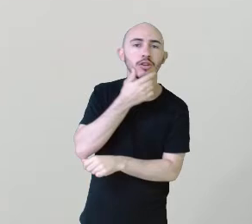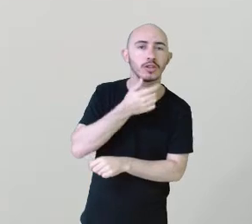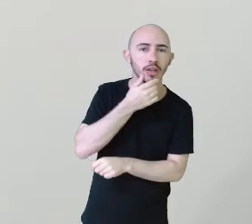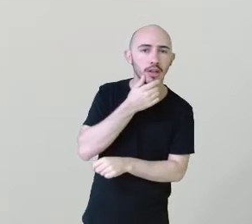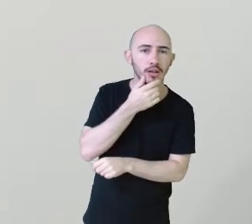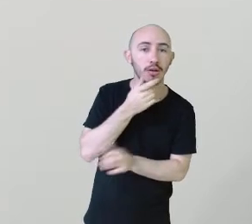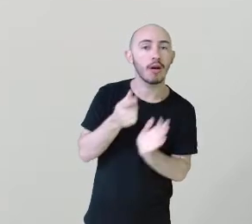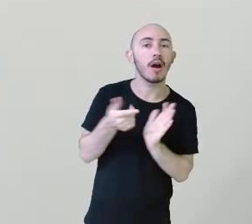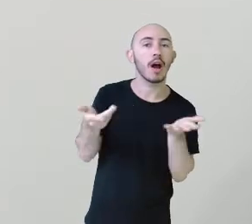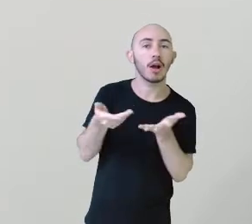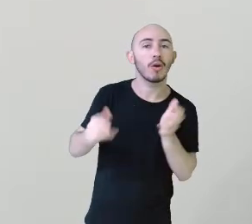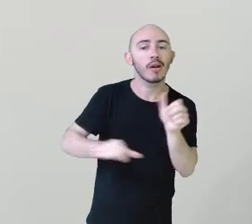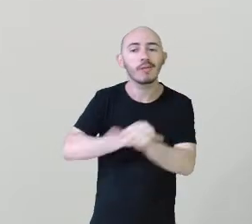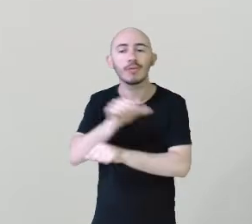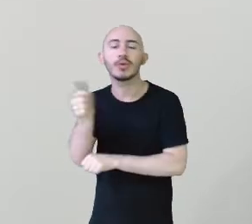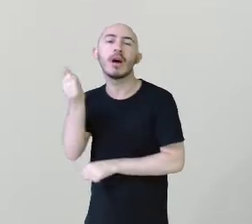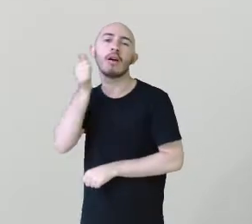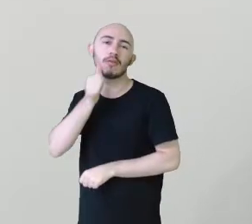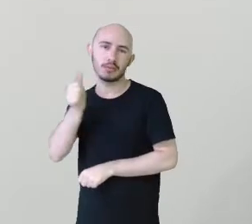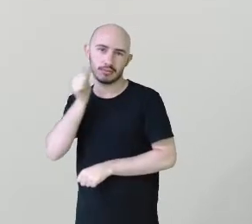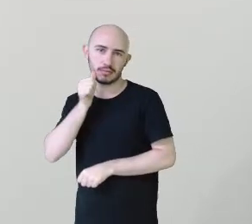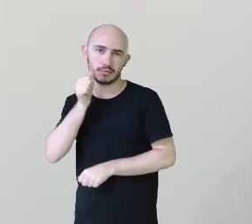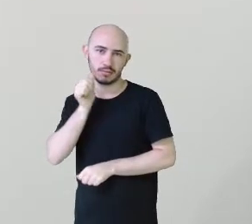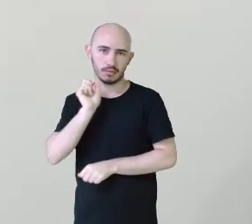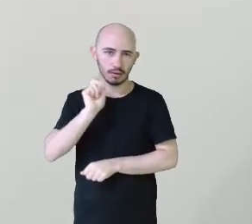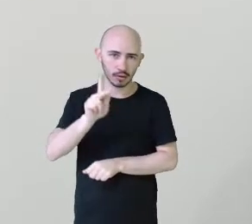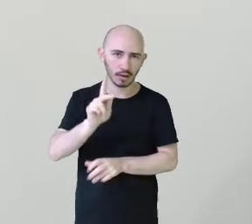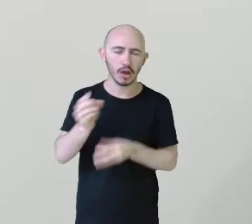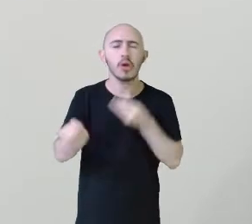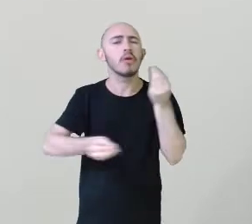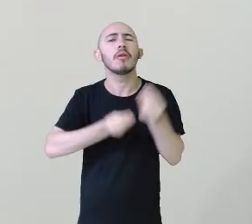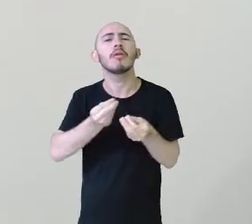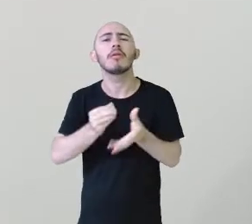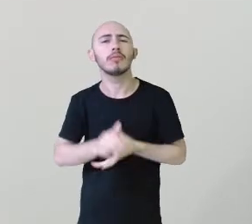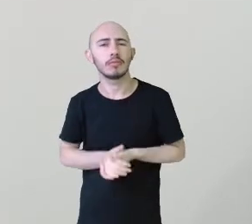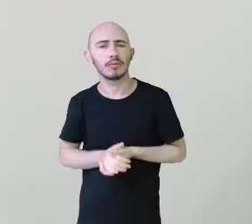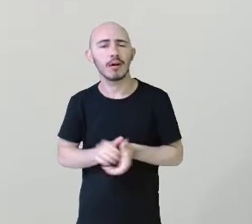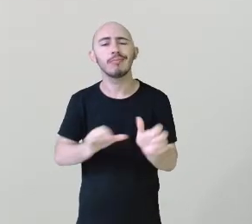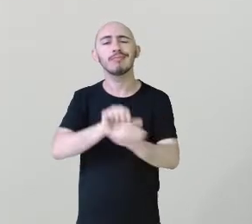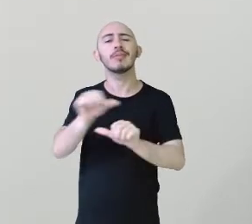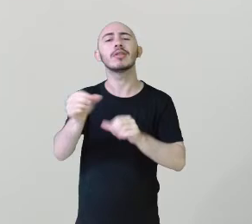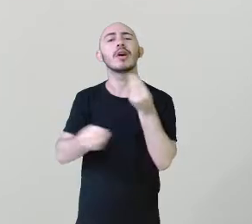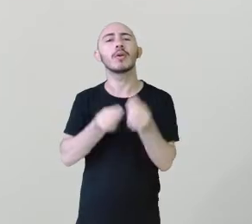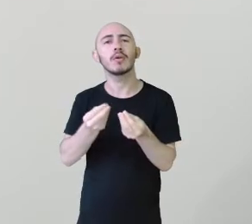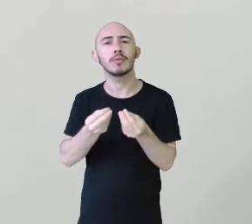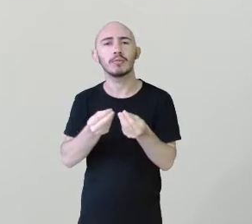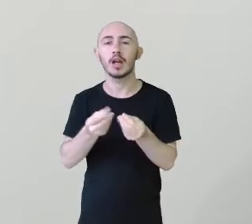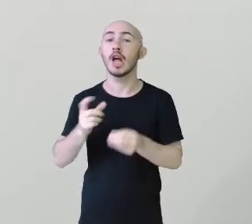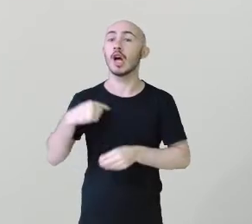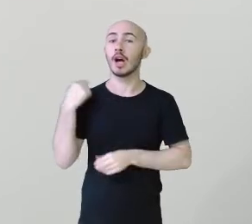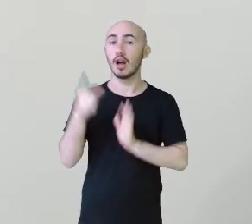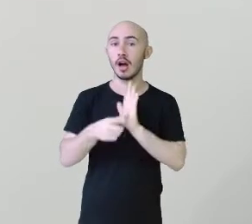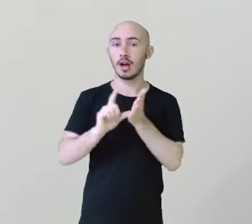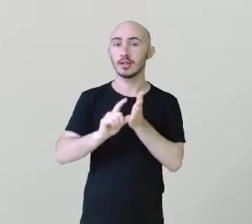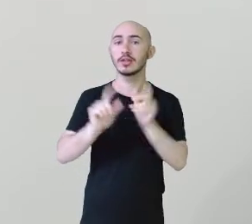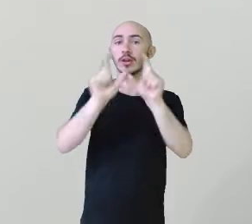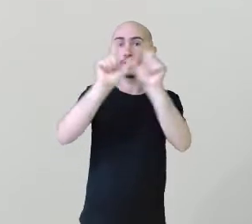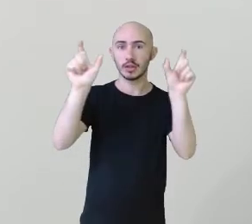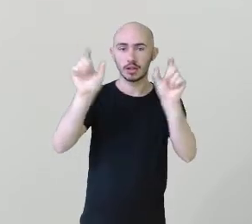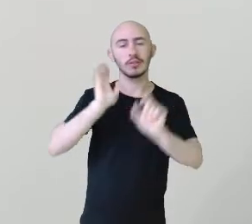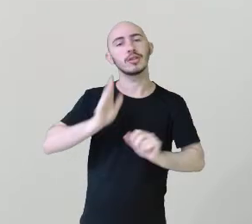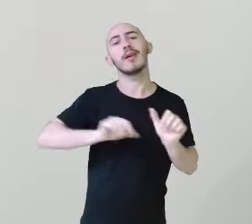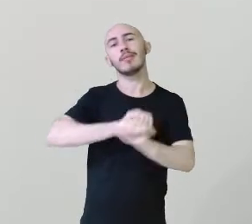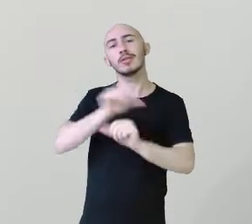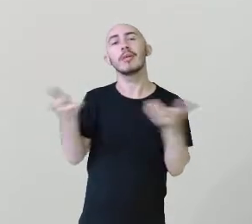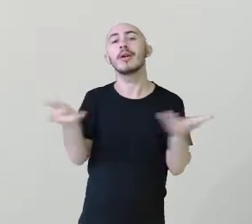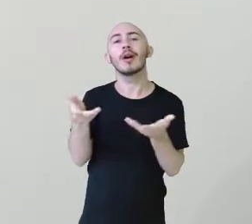masculino para o feminino. Como é que ficaria? Além do título que a gente já viu anteriormente. Como é que ficou, né?